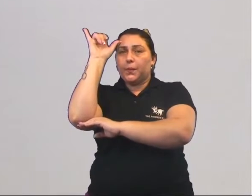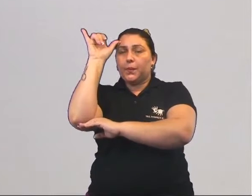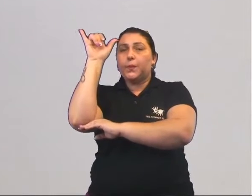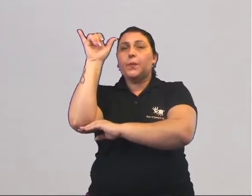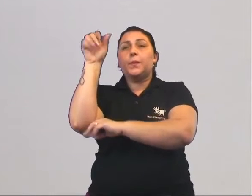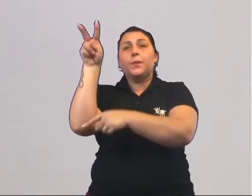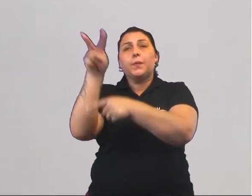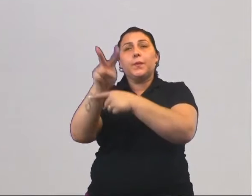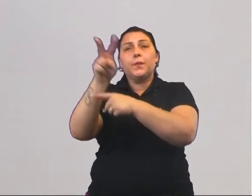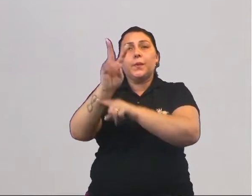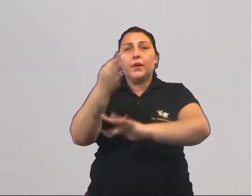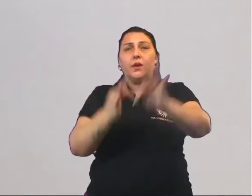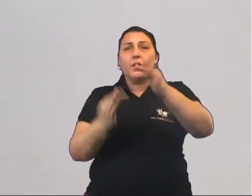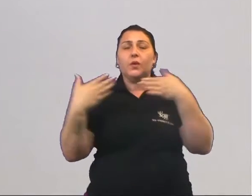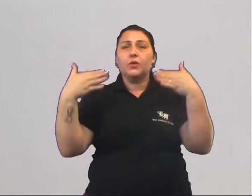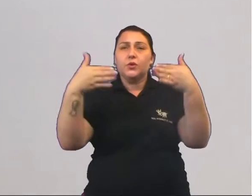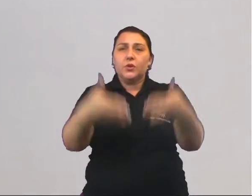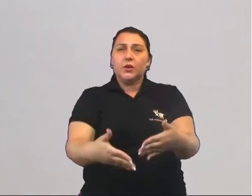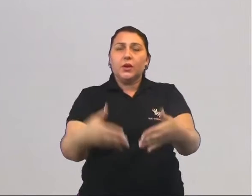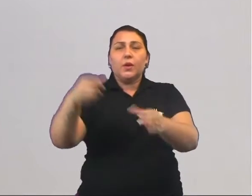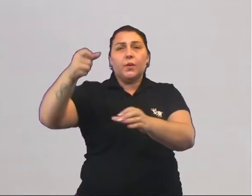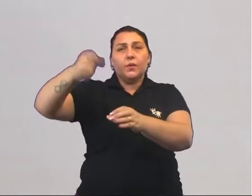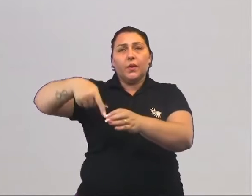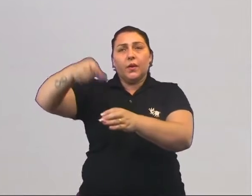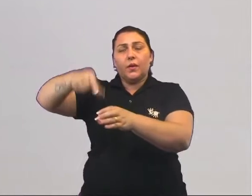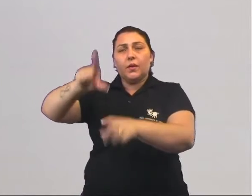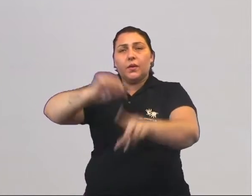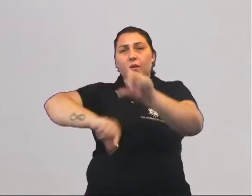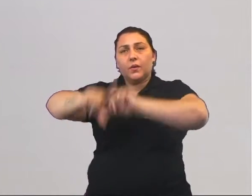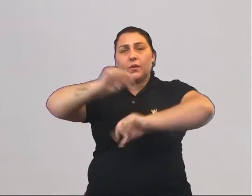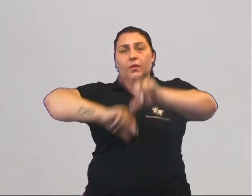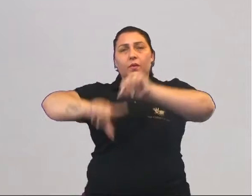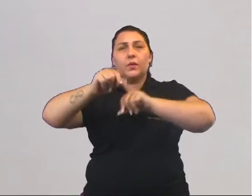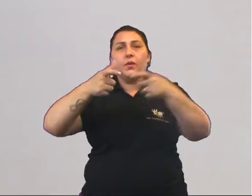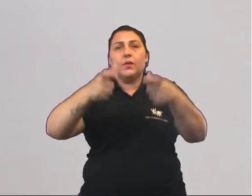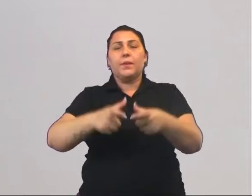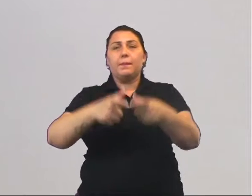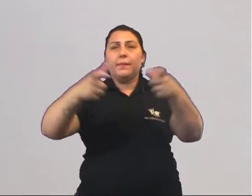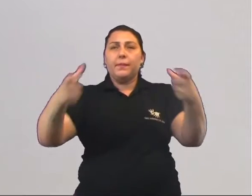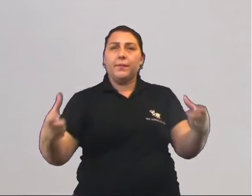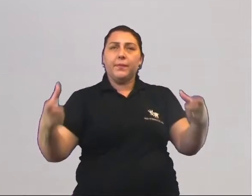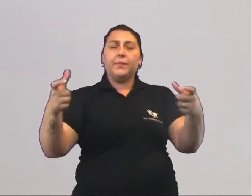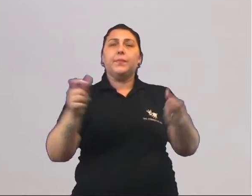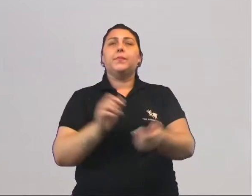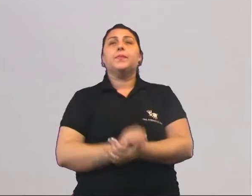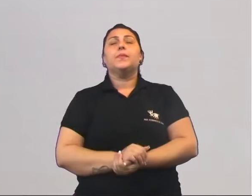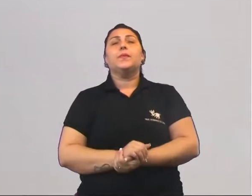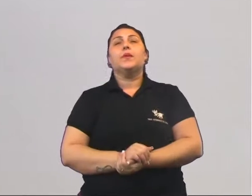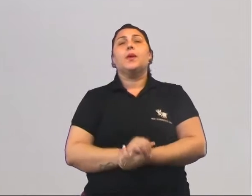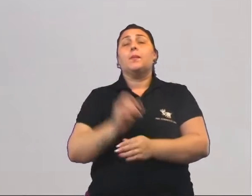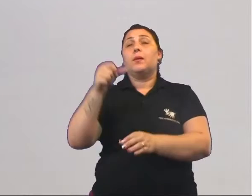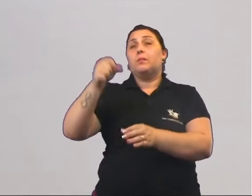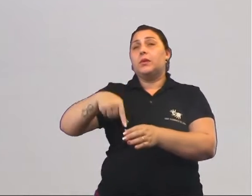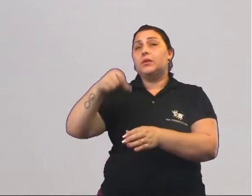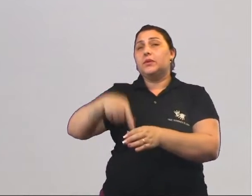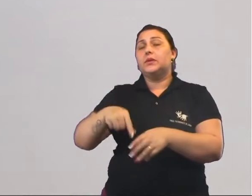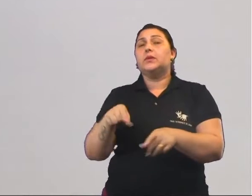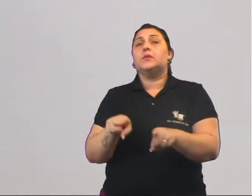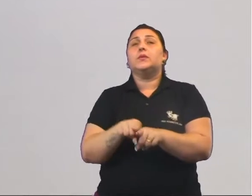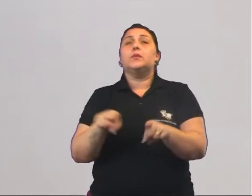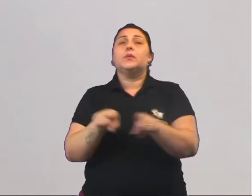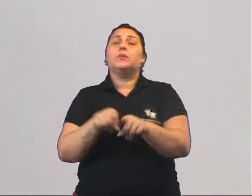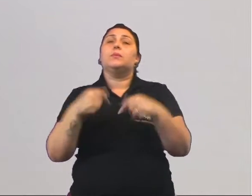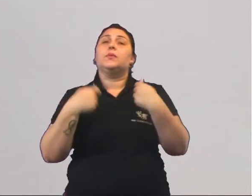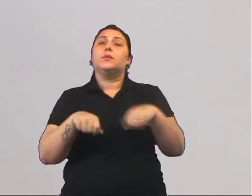a tecnologia chegando ao campo, semente selecionada, áreas maiores para a produção, para o plantio. Então, eles